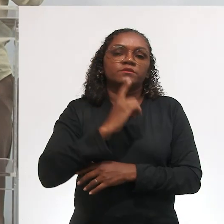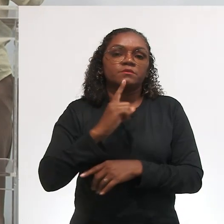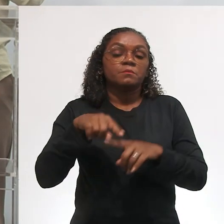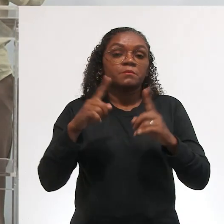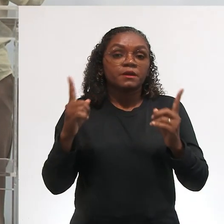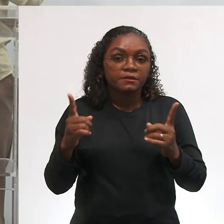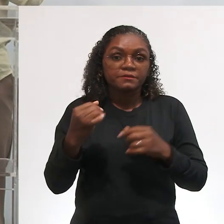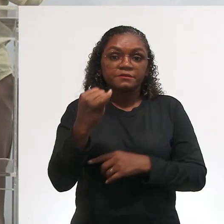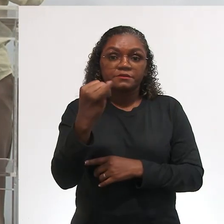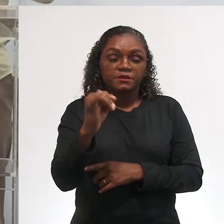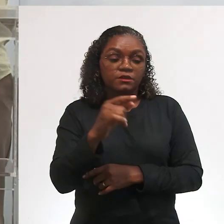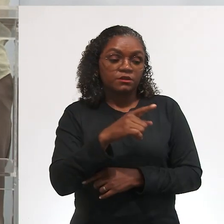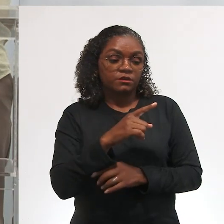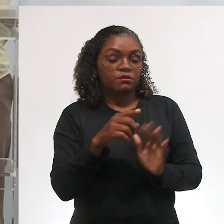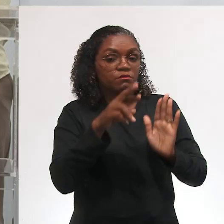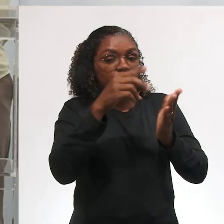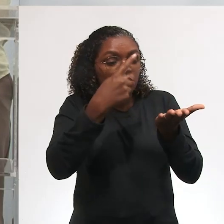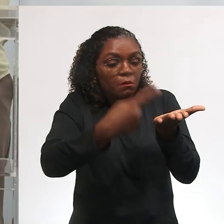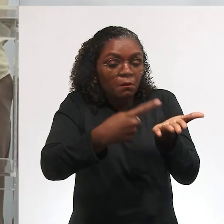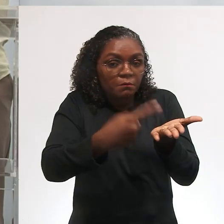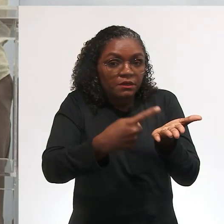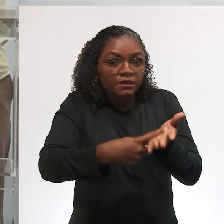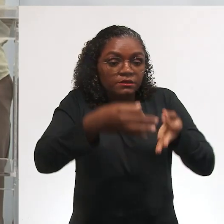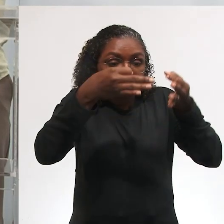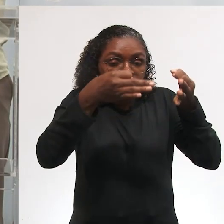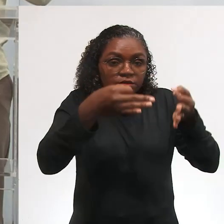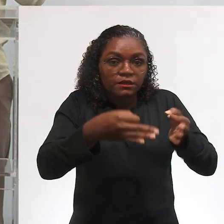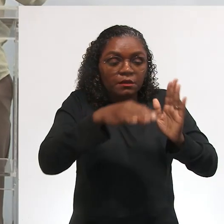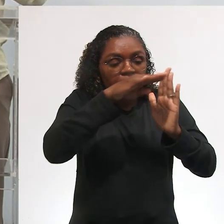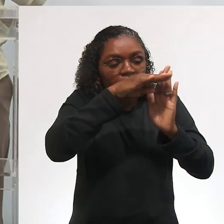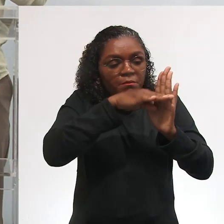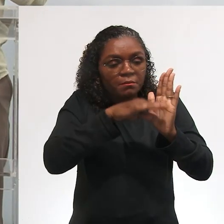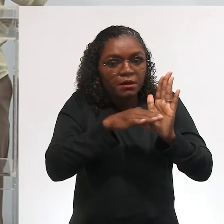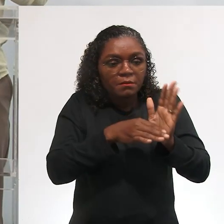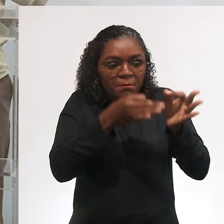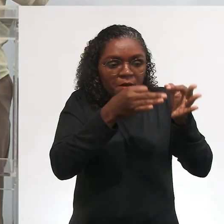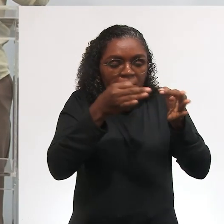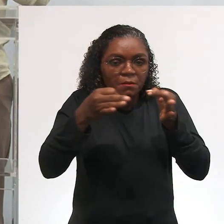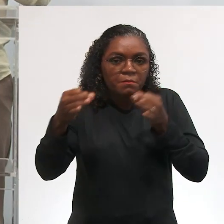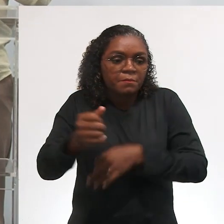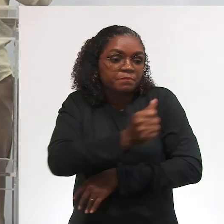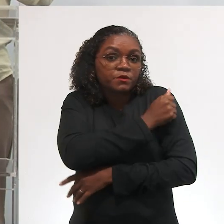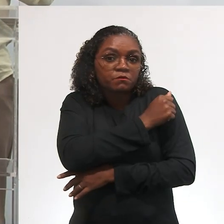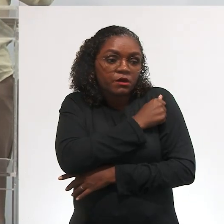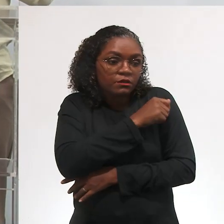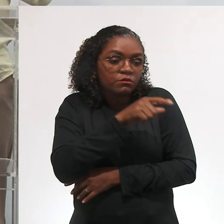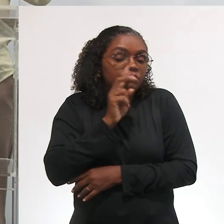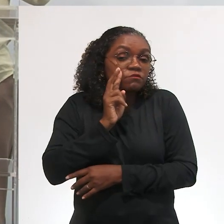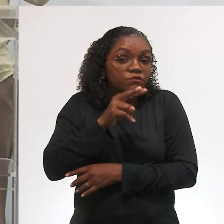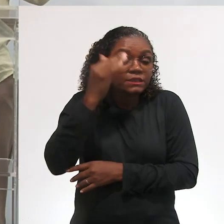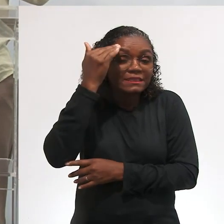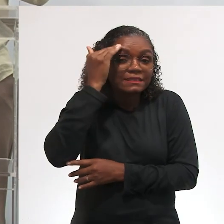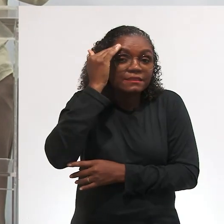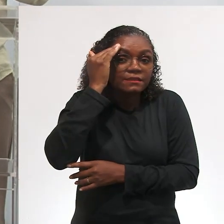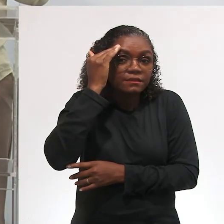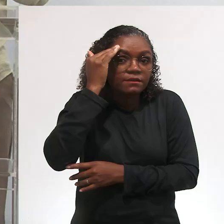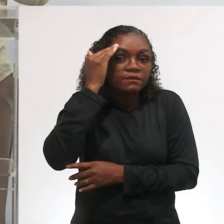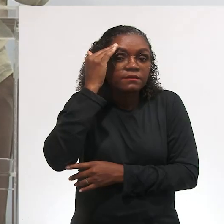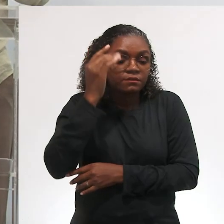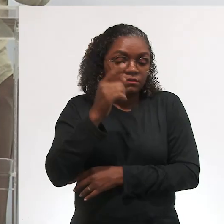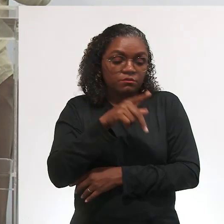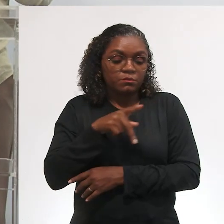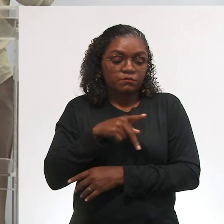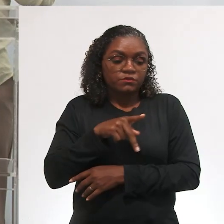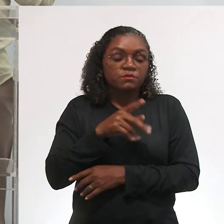todo o nosso combinado tiver muito bem estabelecido, se o aluno entender que o que nós